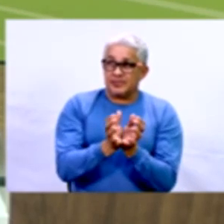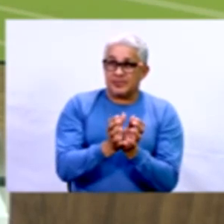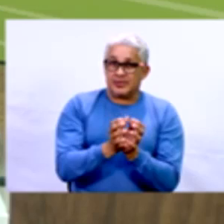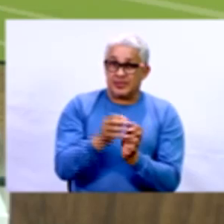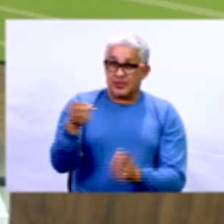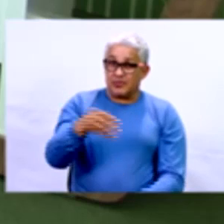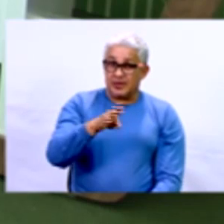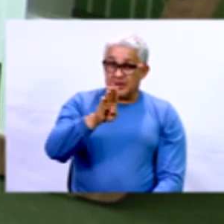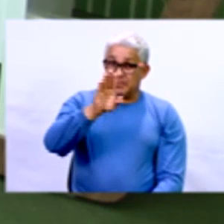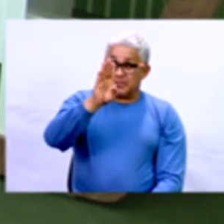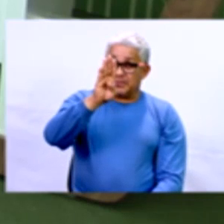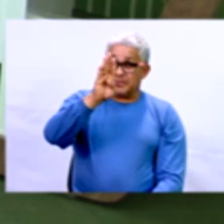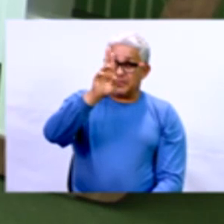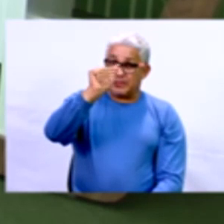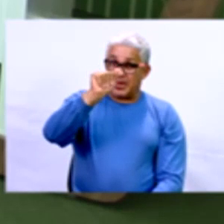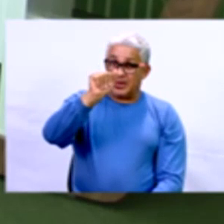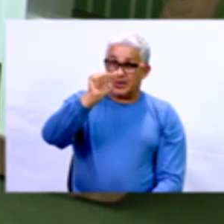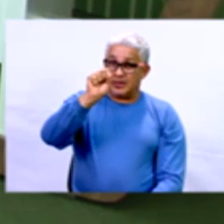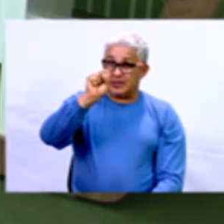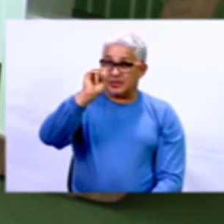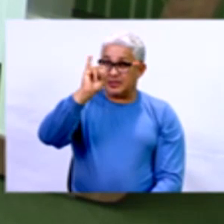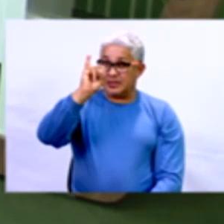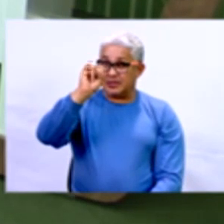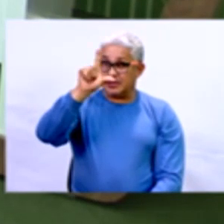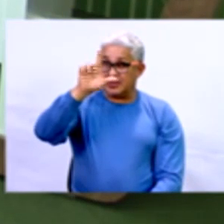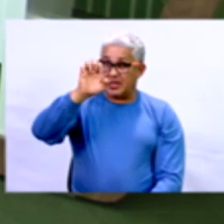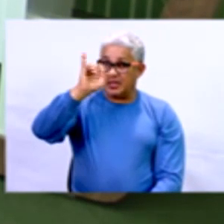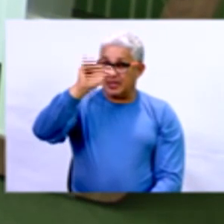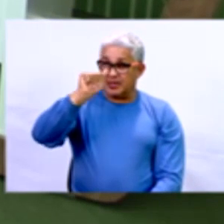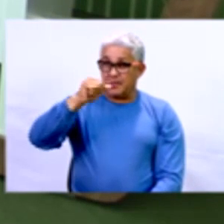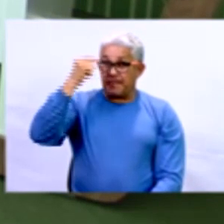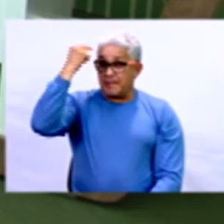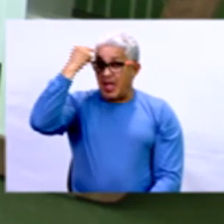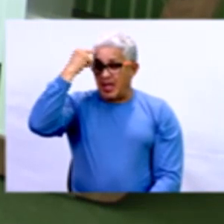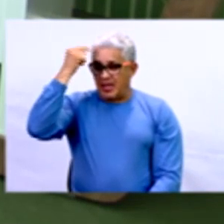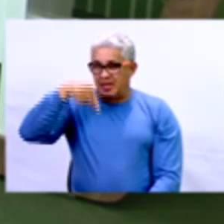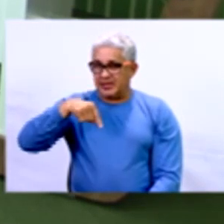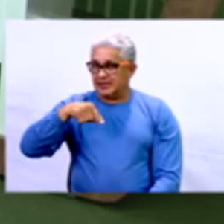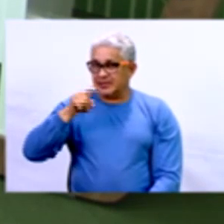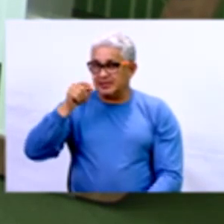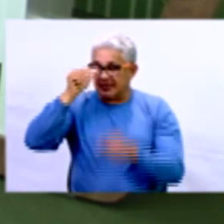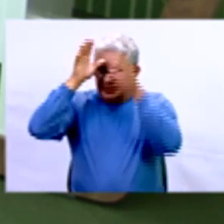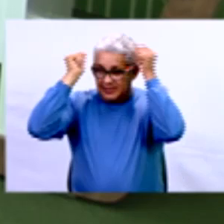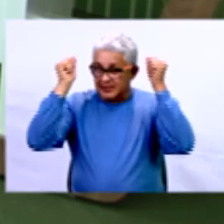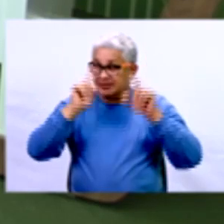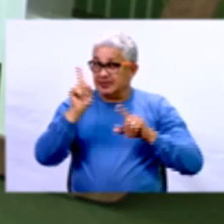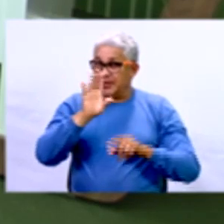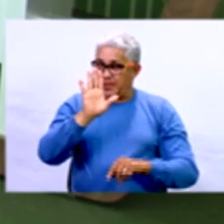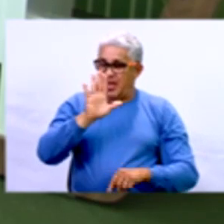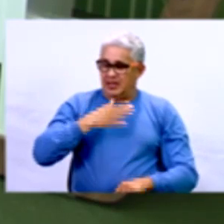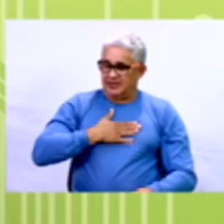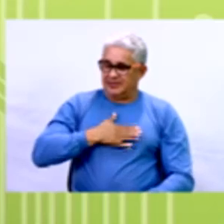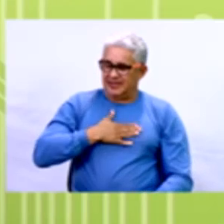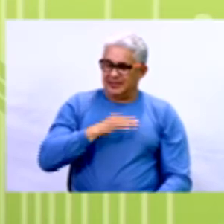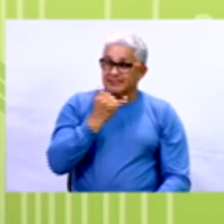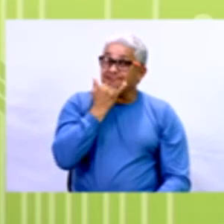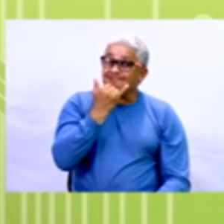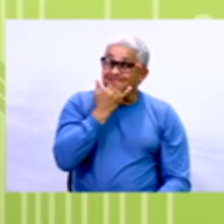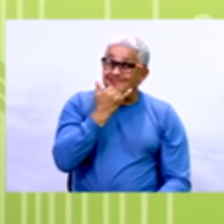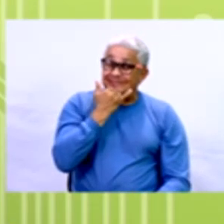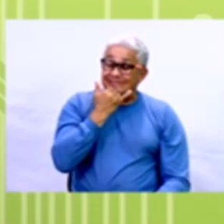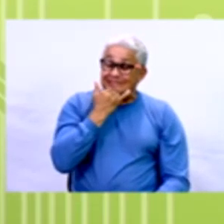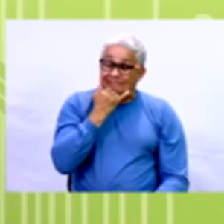Brasileia. Eu confundi mesmo com Nova Brasileia. Essa questão de similaridade, então o pessoal está cobrando aqui, eu falei, calma que a gente vai... Me desculpem, então,